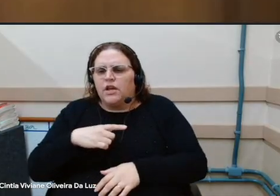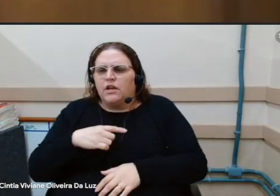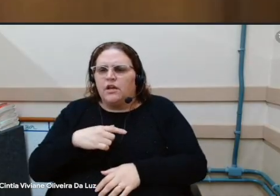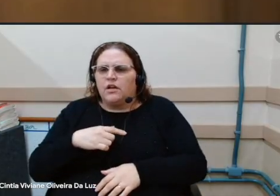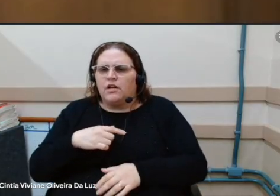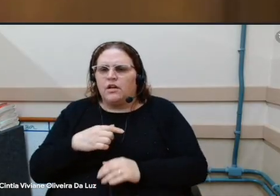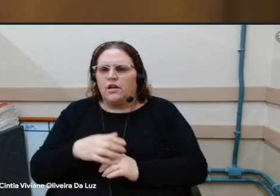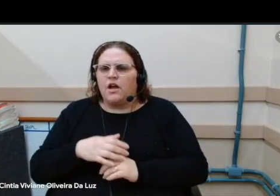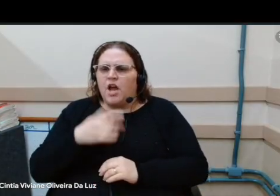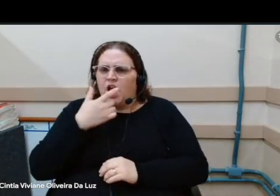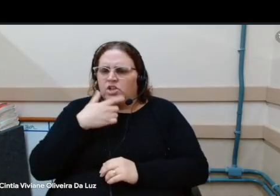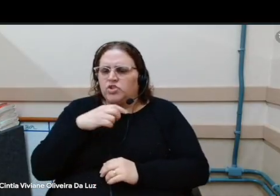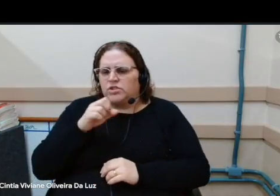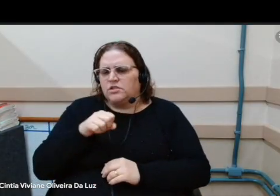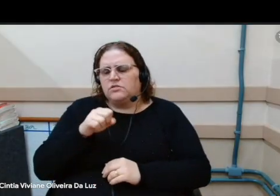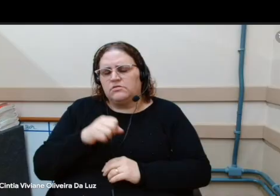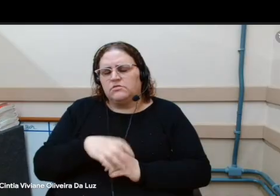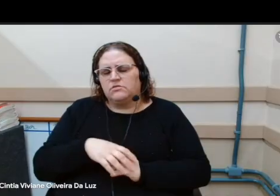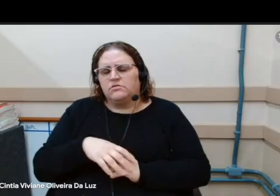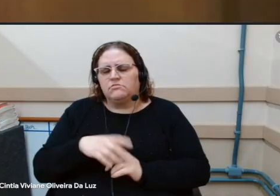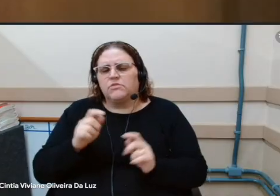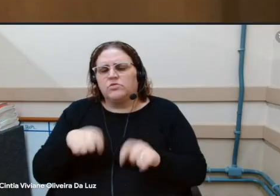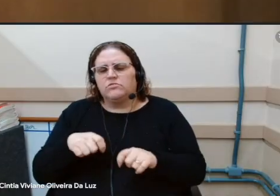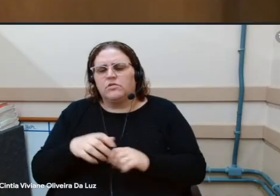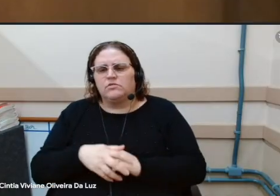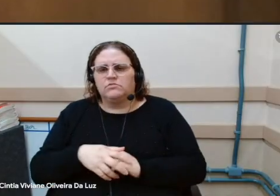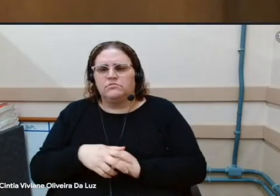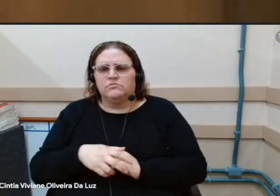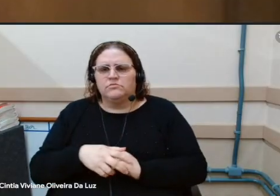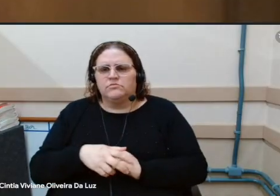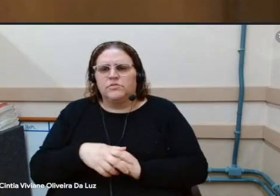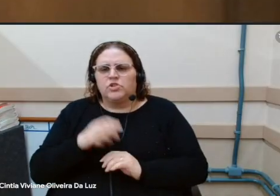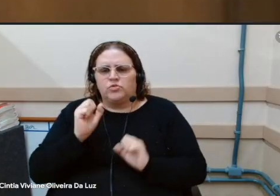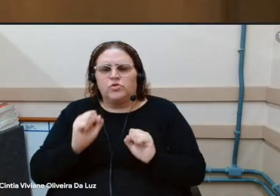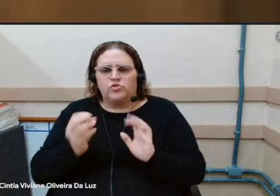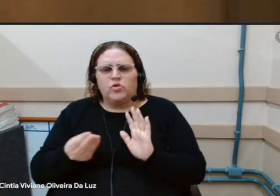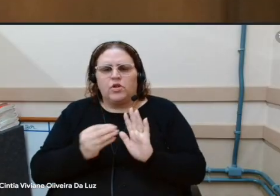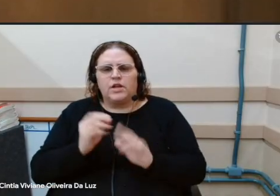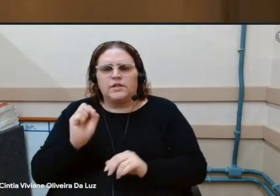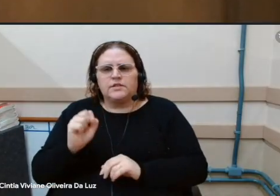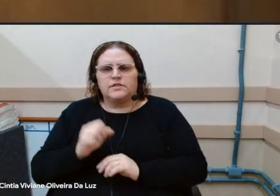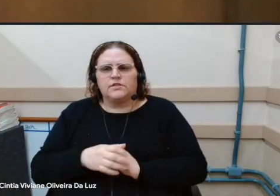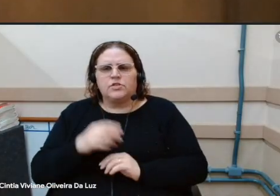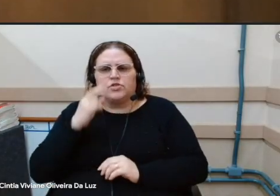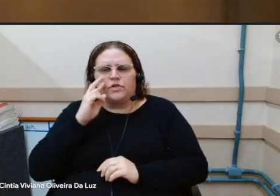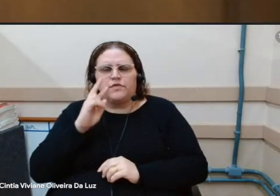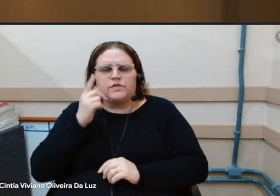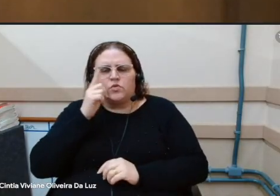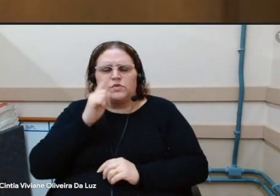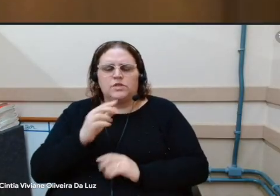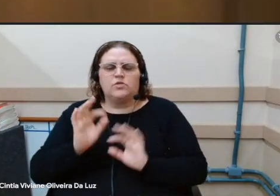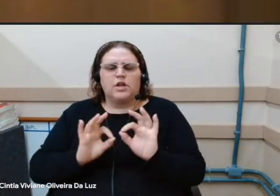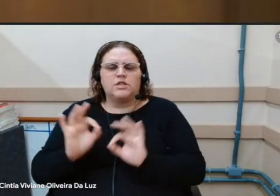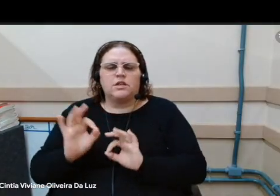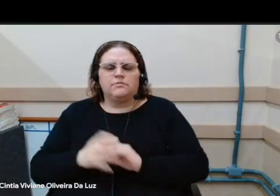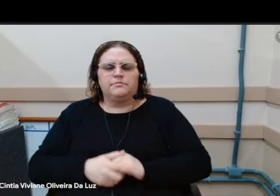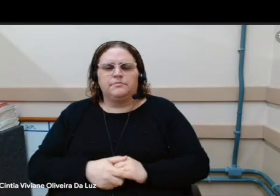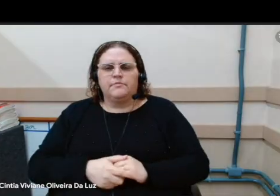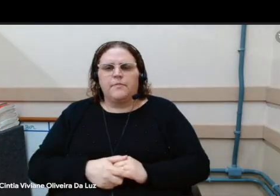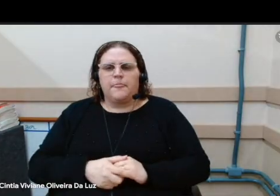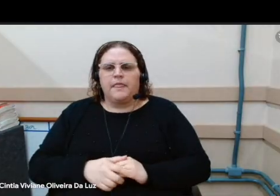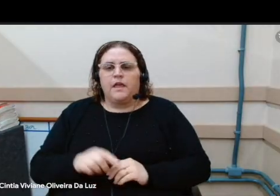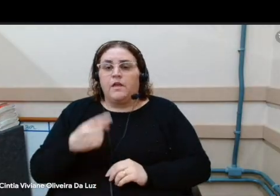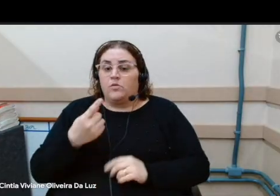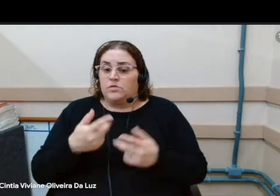depois os comentários Ah não acho que dá dá para colocar Deixa eu só ver se eu consigo colocar aqui pera aí que uma das coisas que